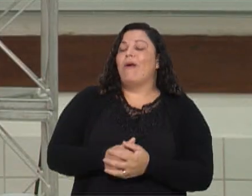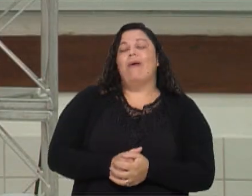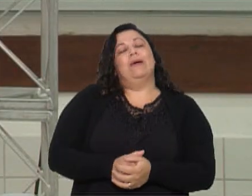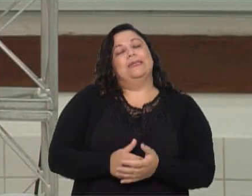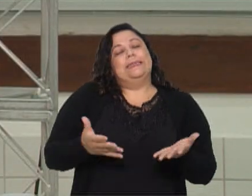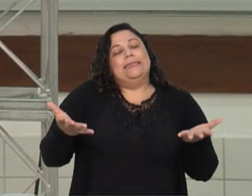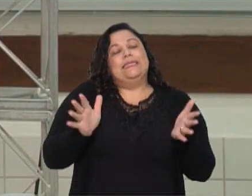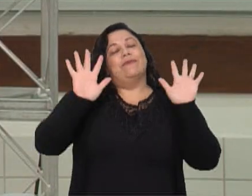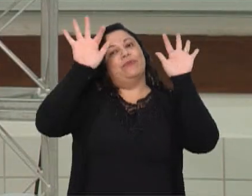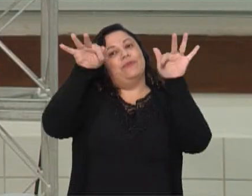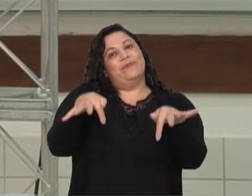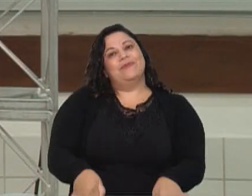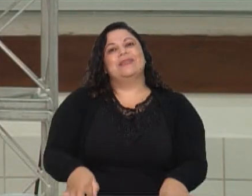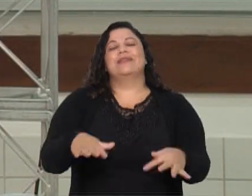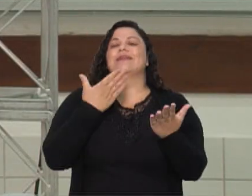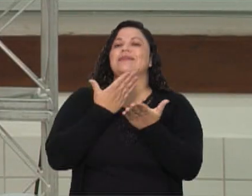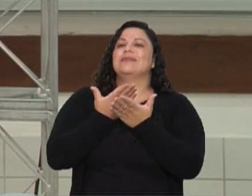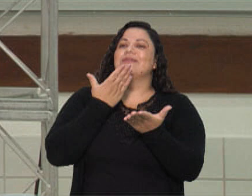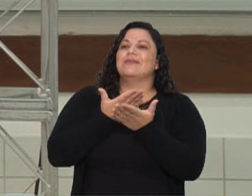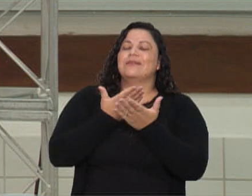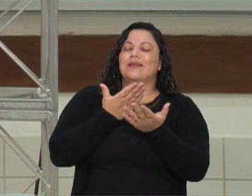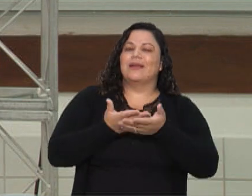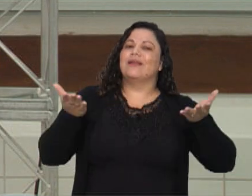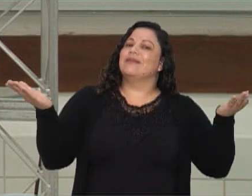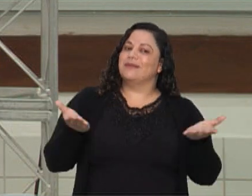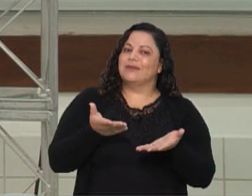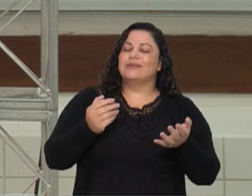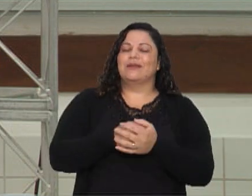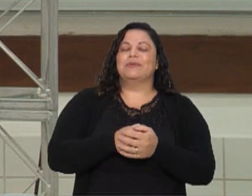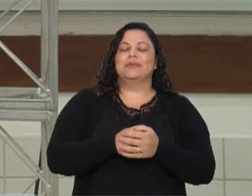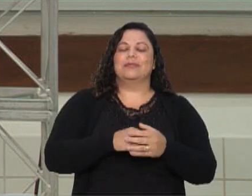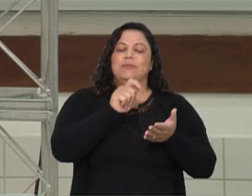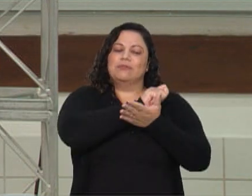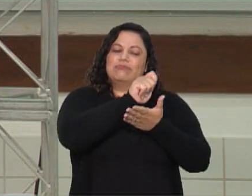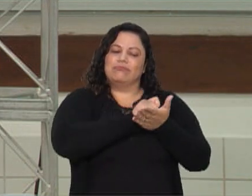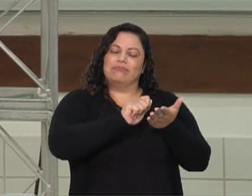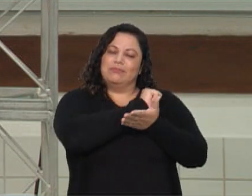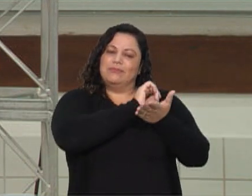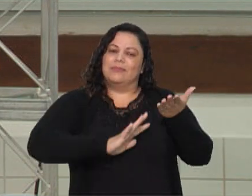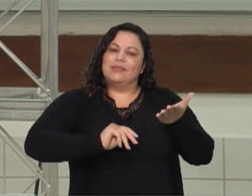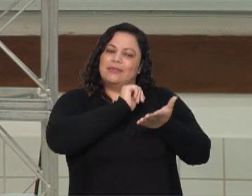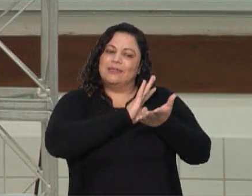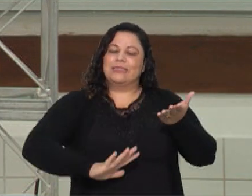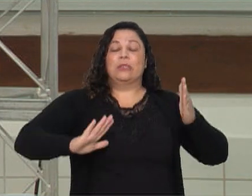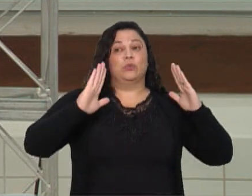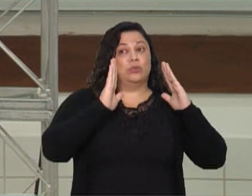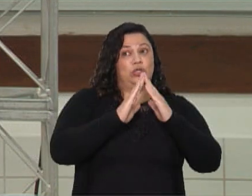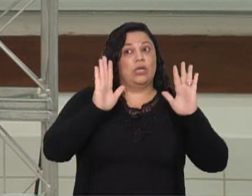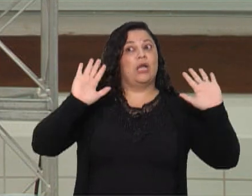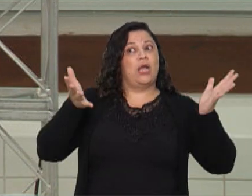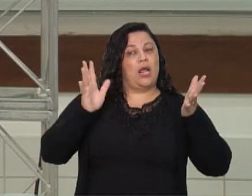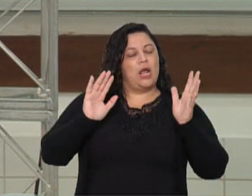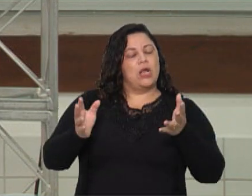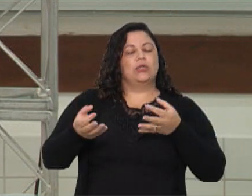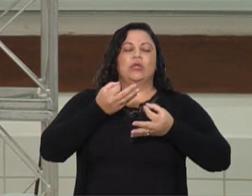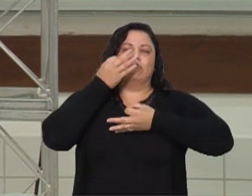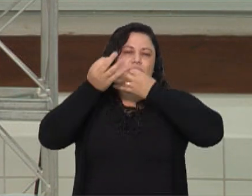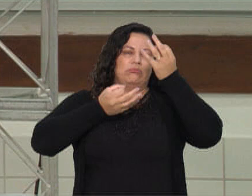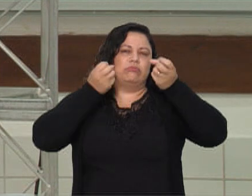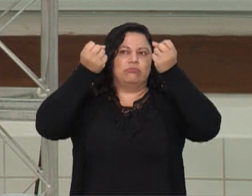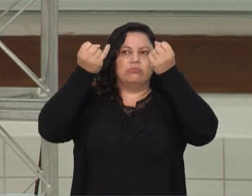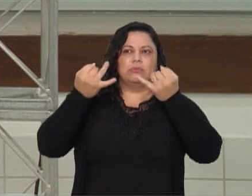gente vai encerrar a nossa aula. Já passamos a lição de casa, né? Já fizemos todos os nossos comentários